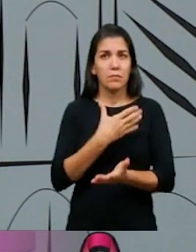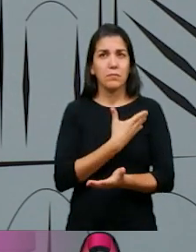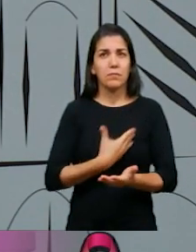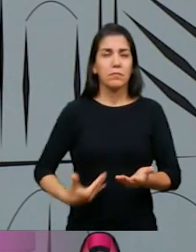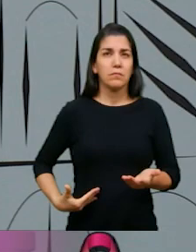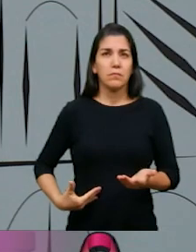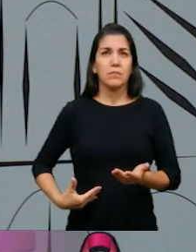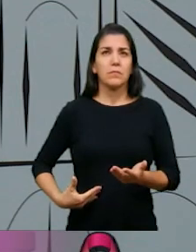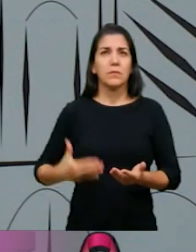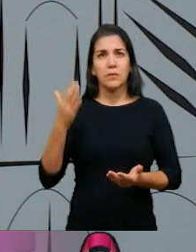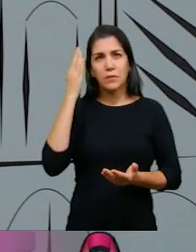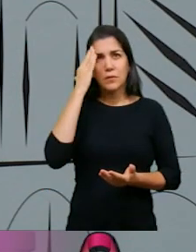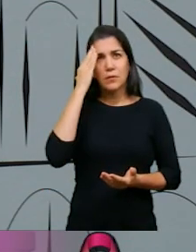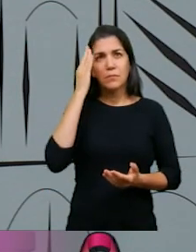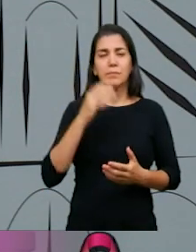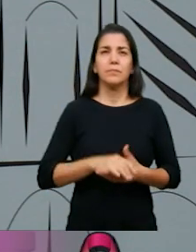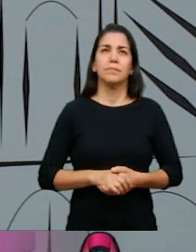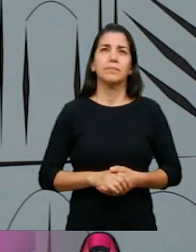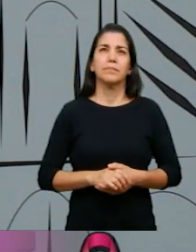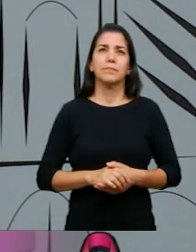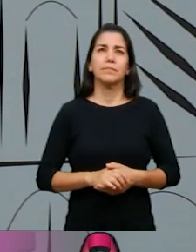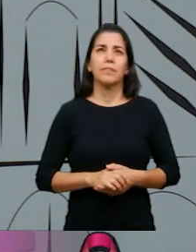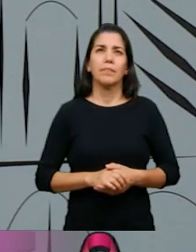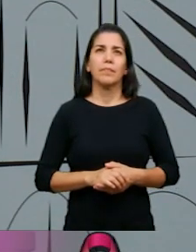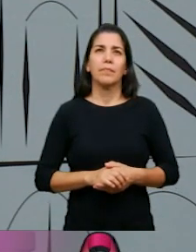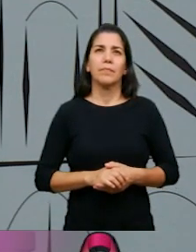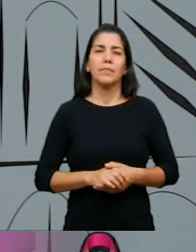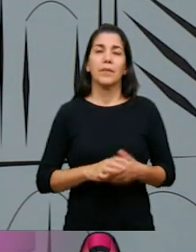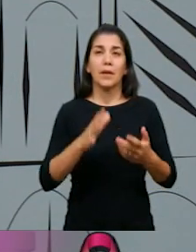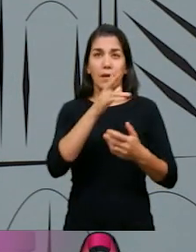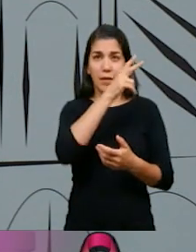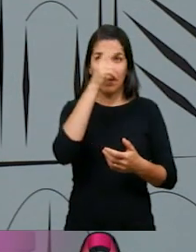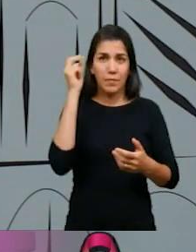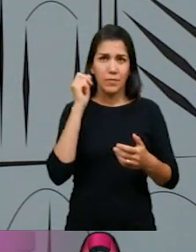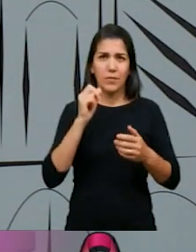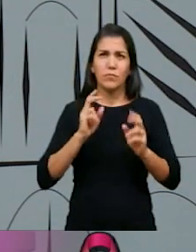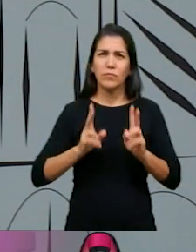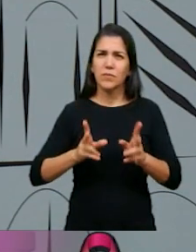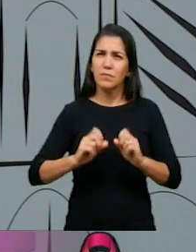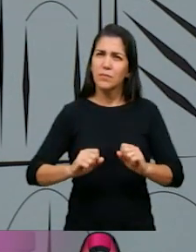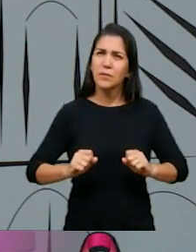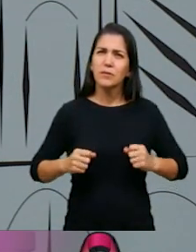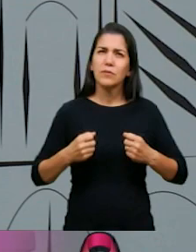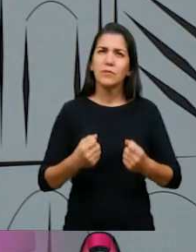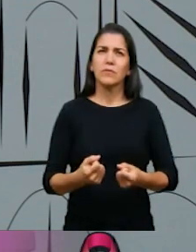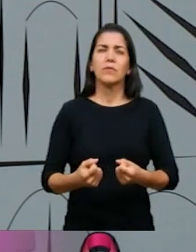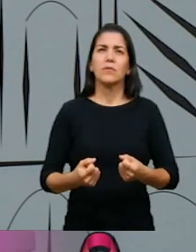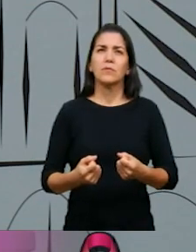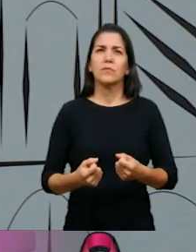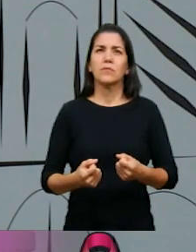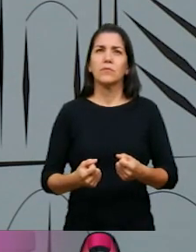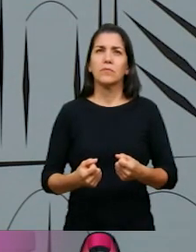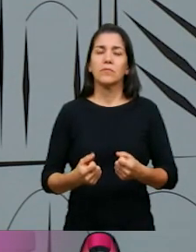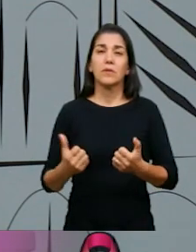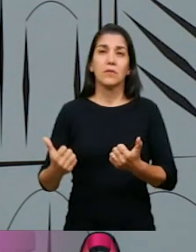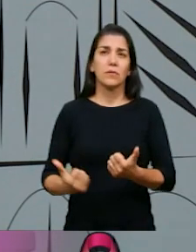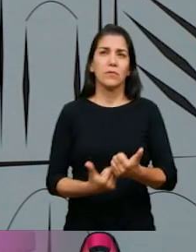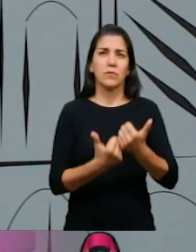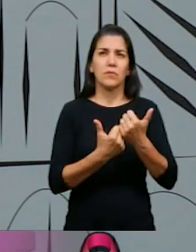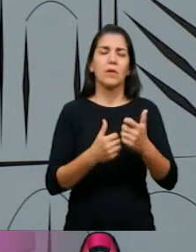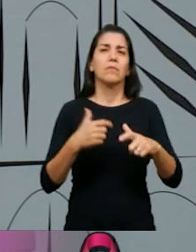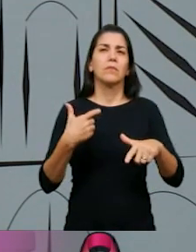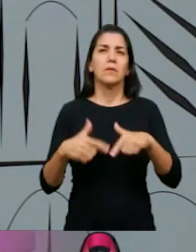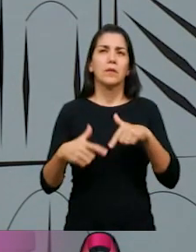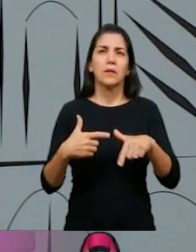temos visto, né, Jaime, os esforços que a Prefeitura Municipal tem feito, inclusive financeiramente, para subsidiar o